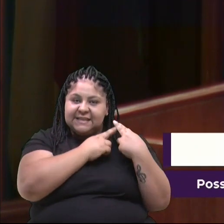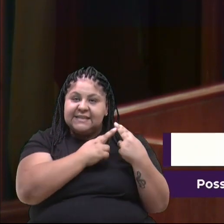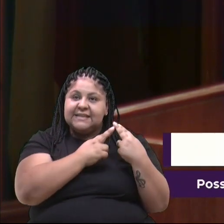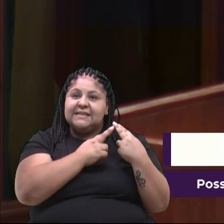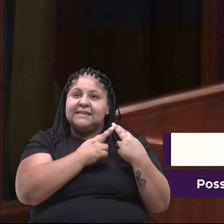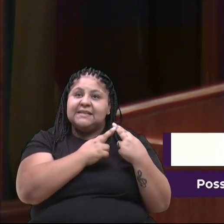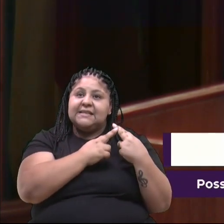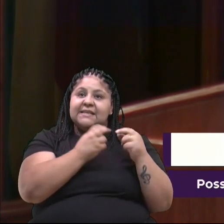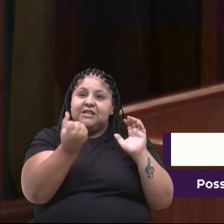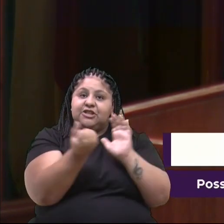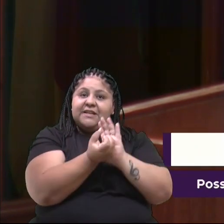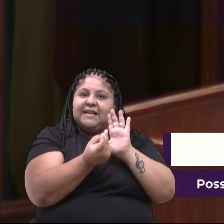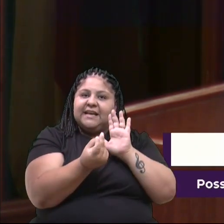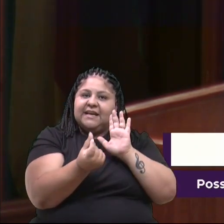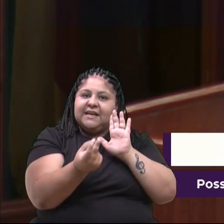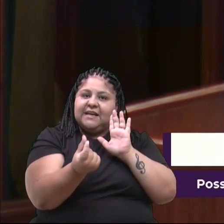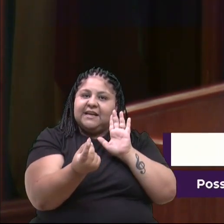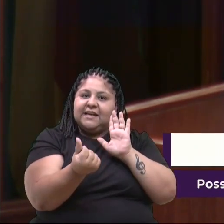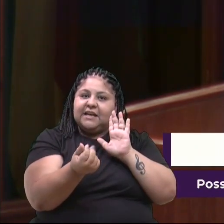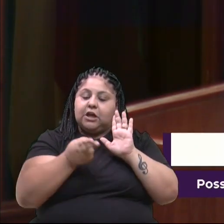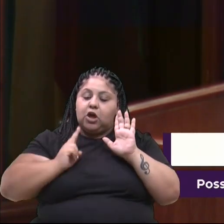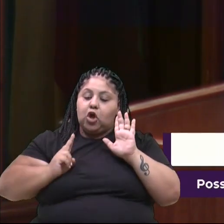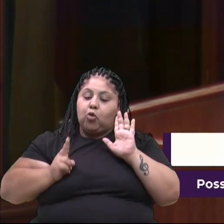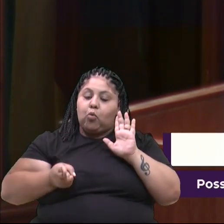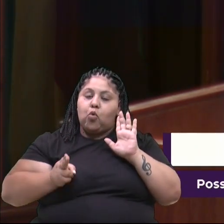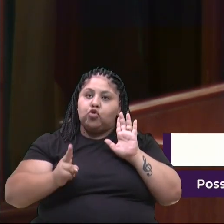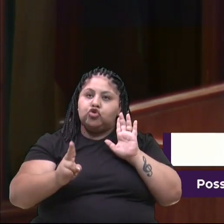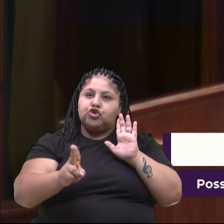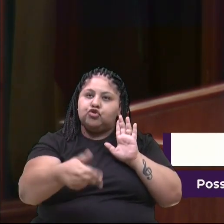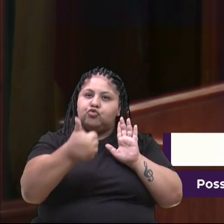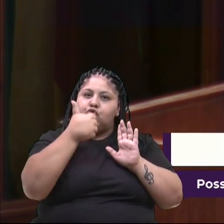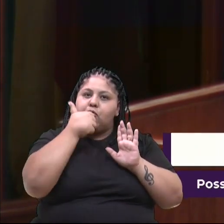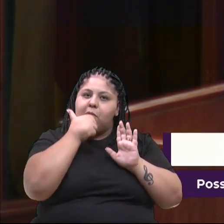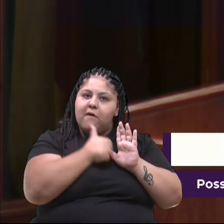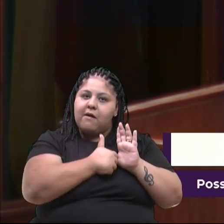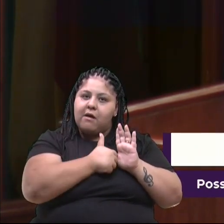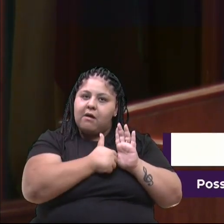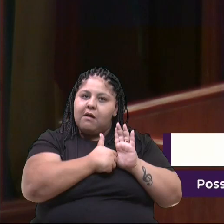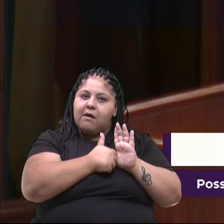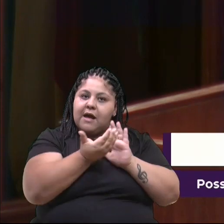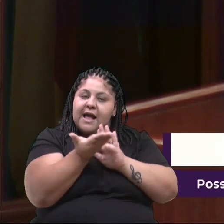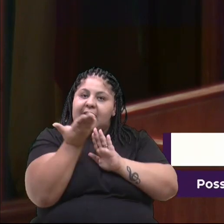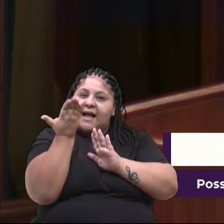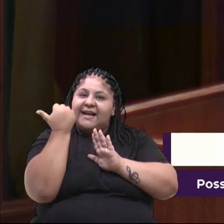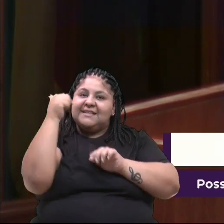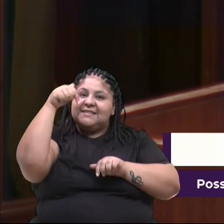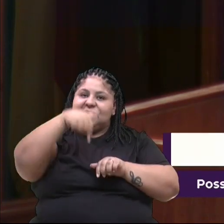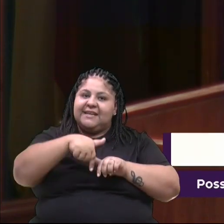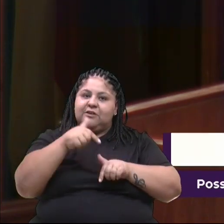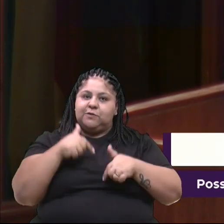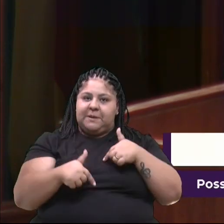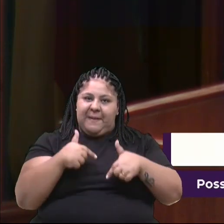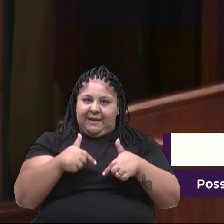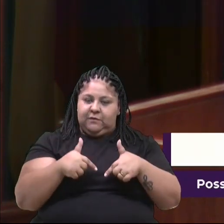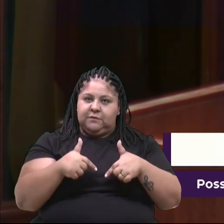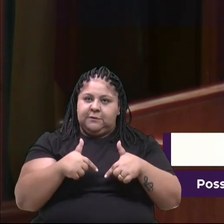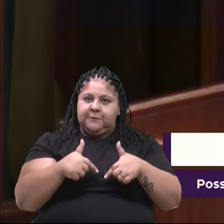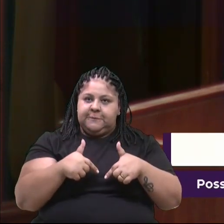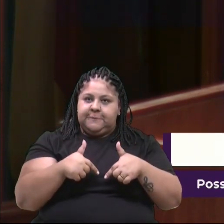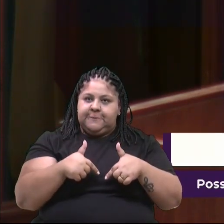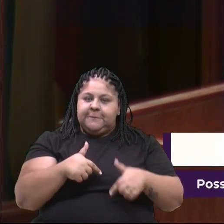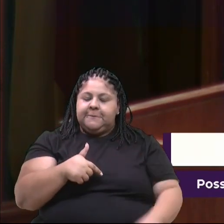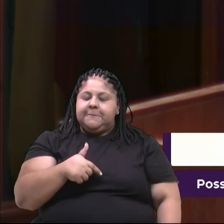tendo este legado, que eu sigo aqui o caminho de mulheres que me antecederam nessa função.